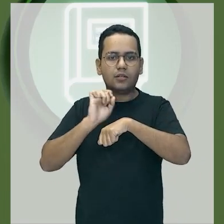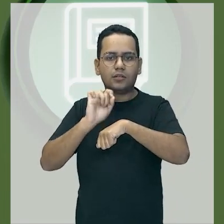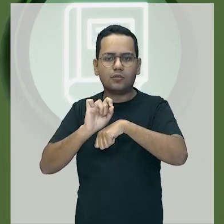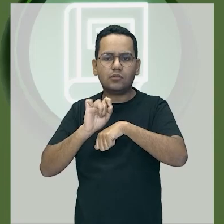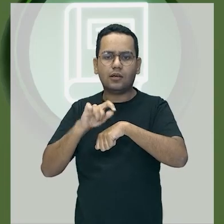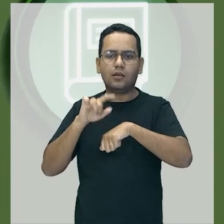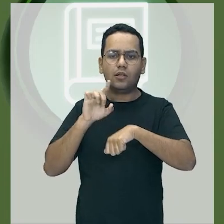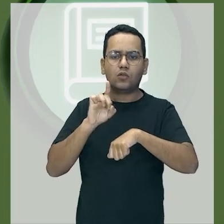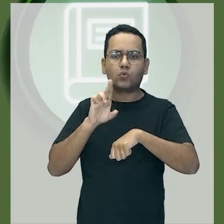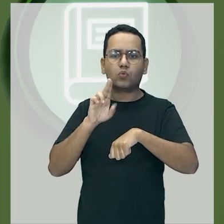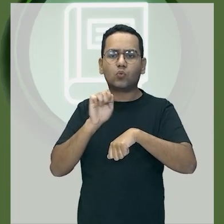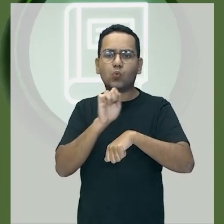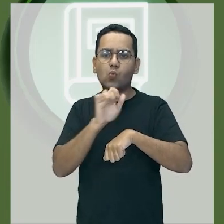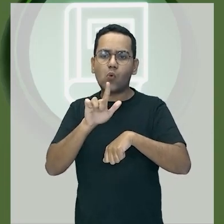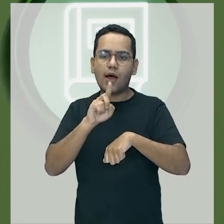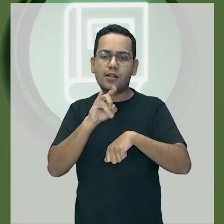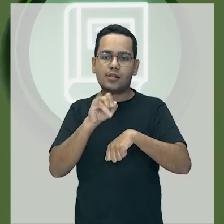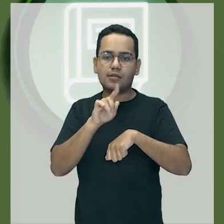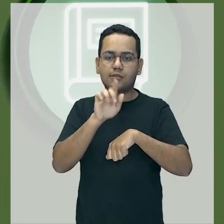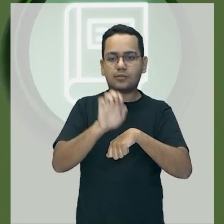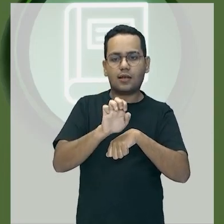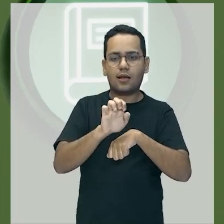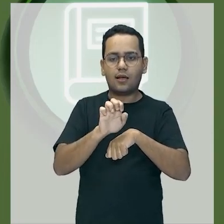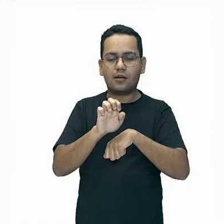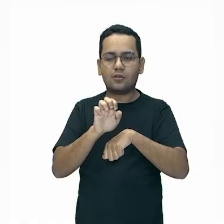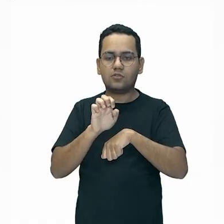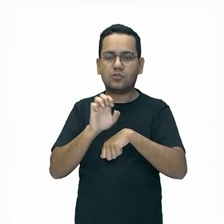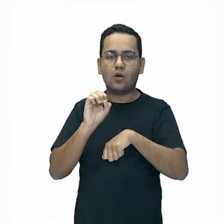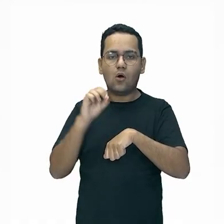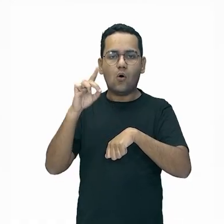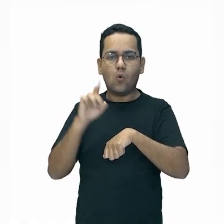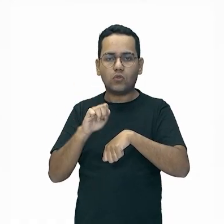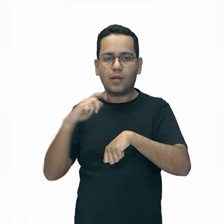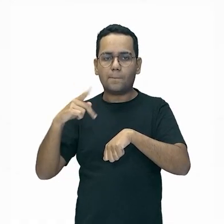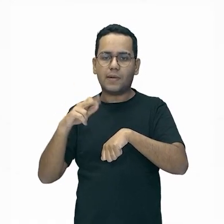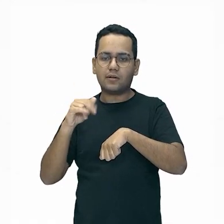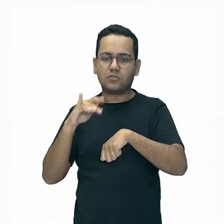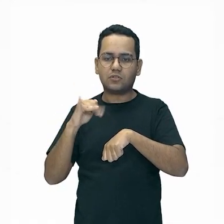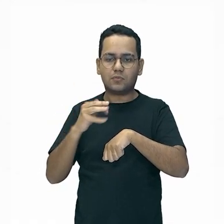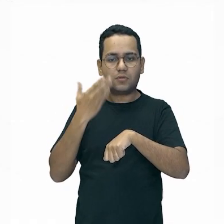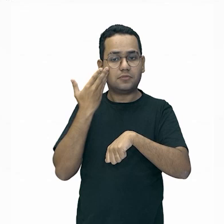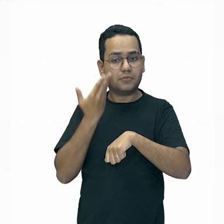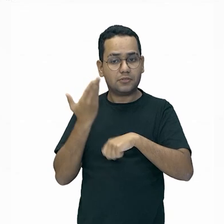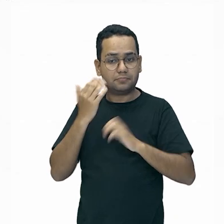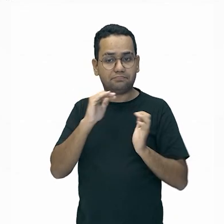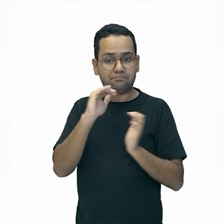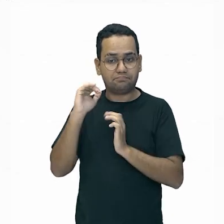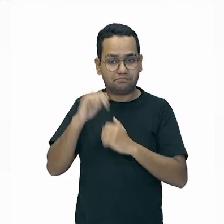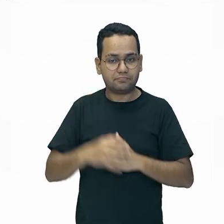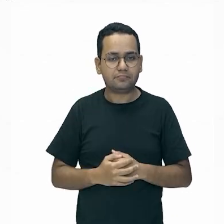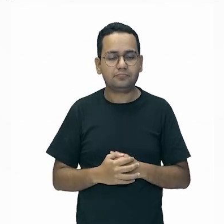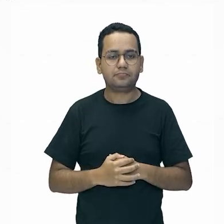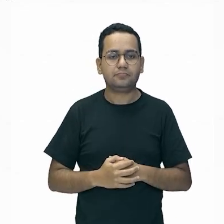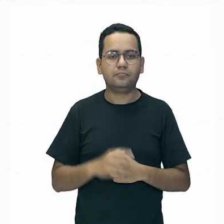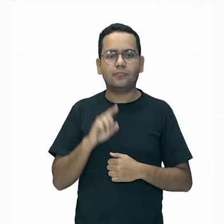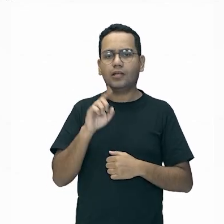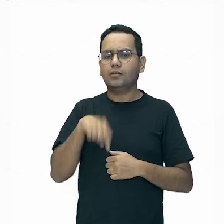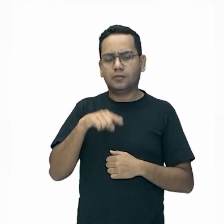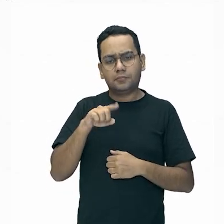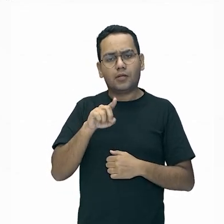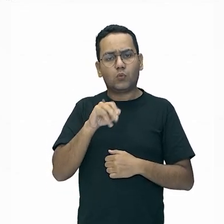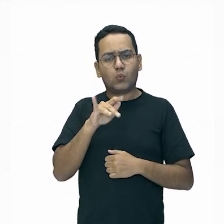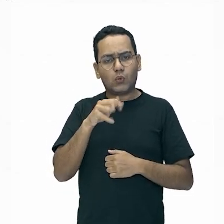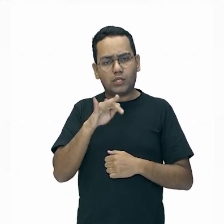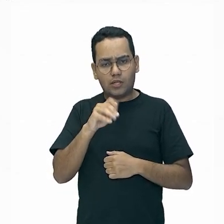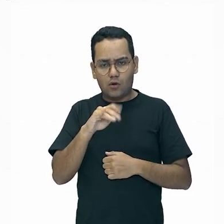chamamos isso de dualidade onda-partícula. Dá só uma olhada. A dualidade onda-partícula é o conceito